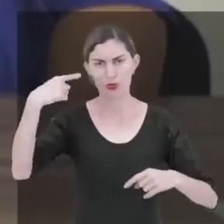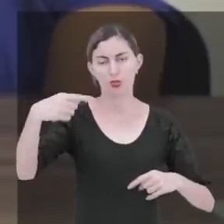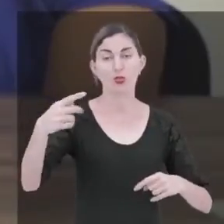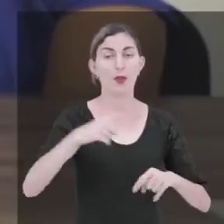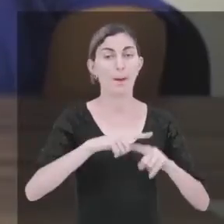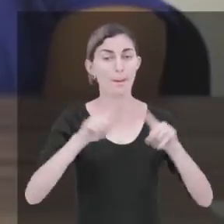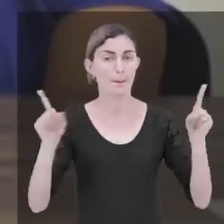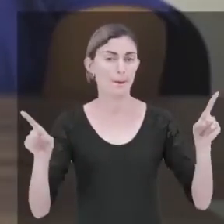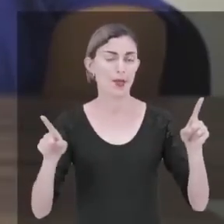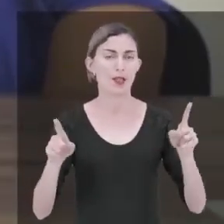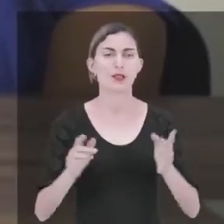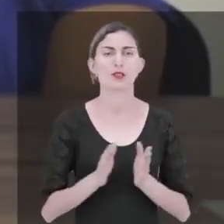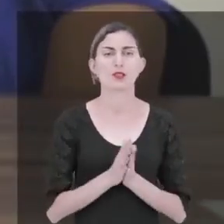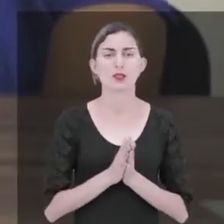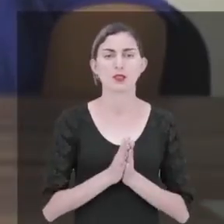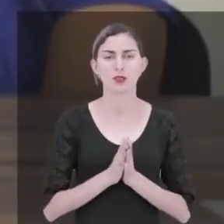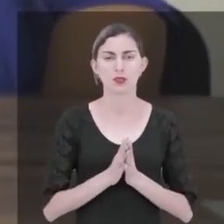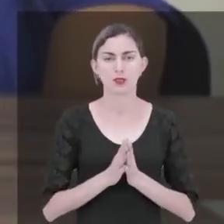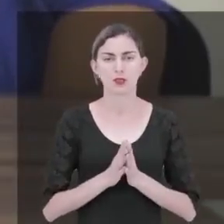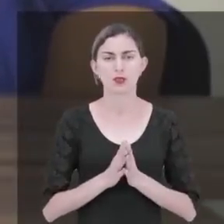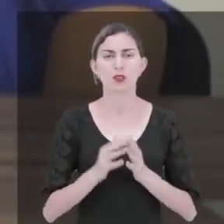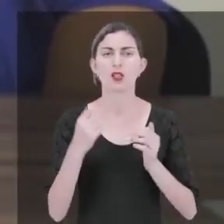dia a dia, mas que seja